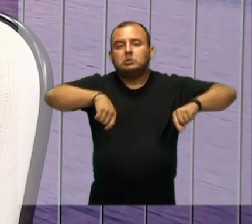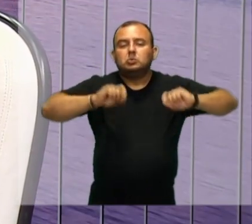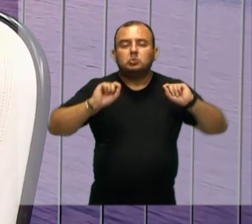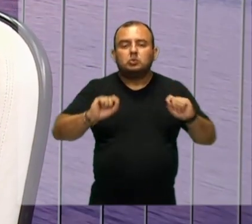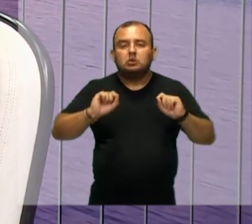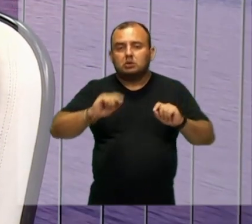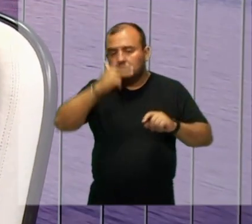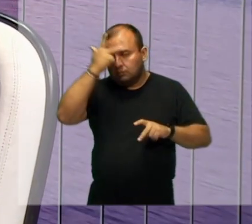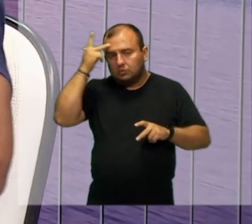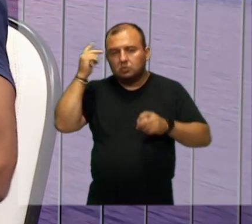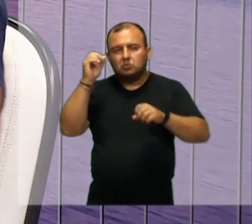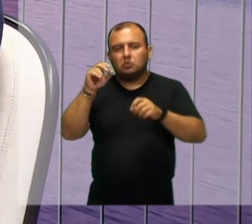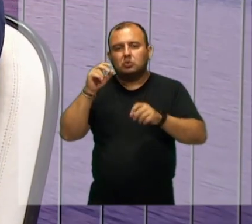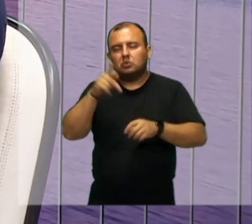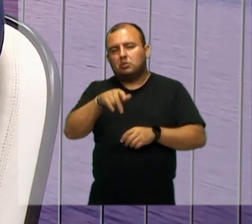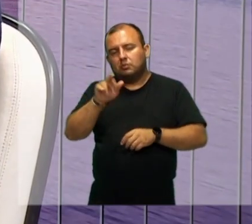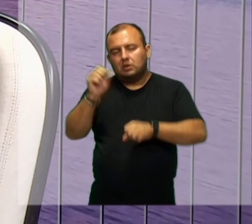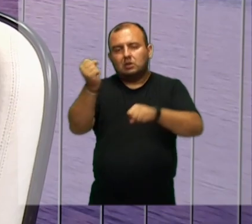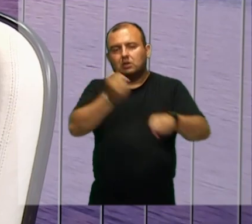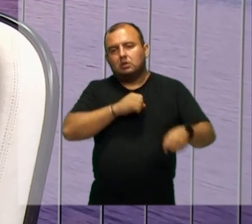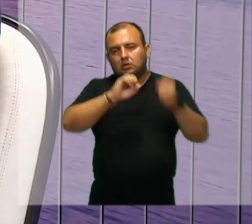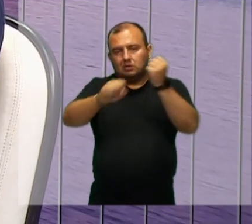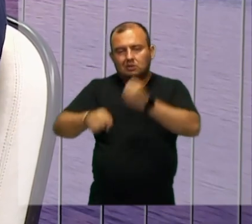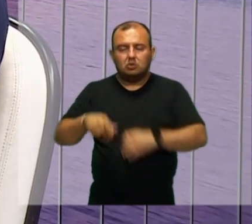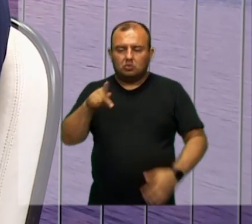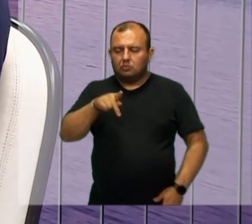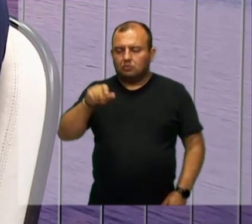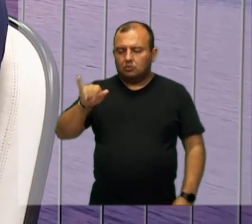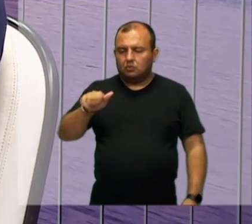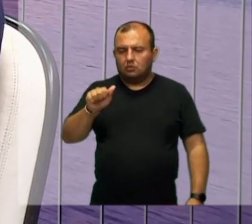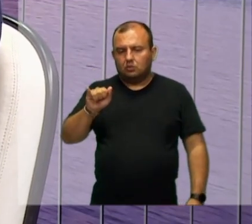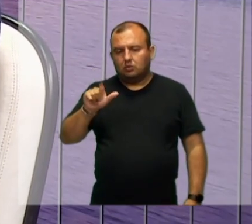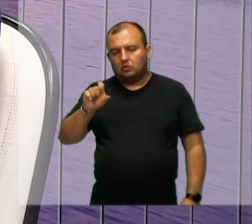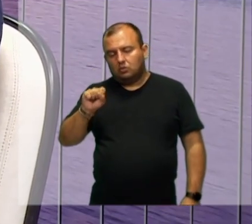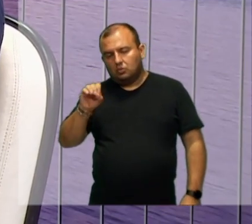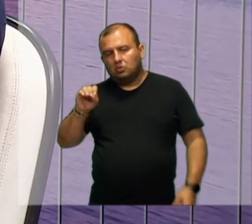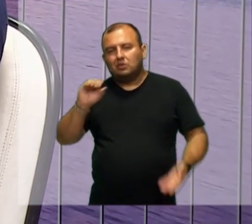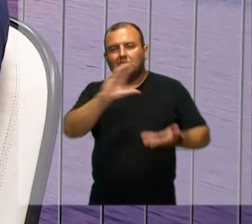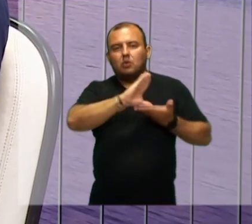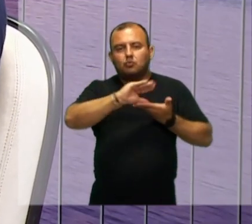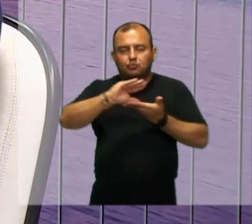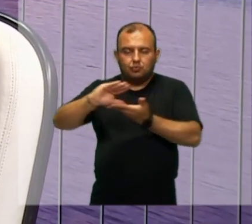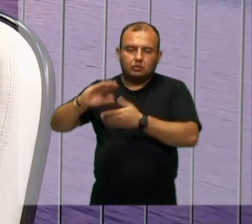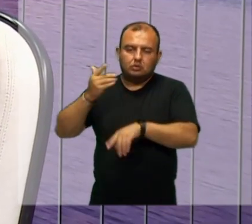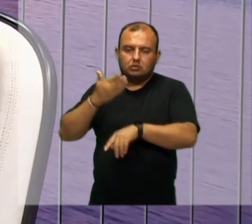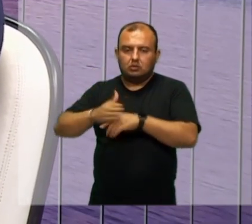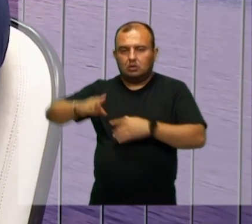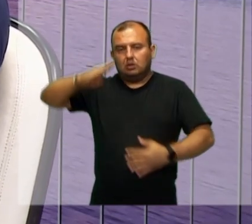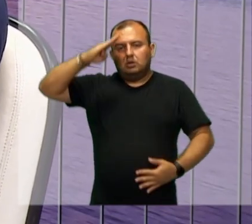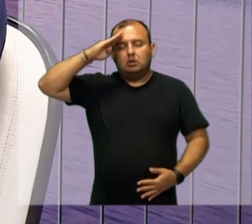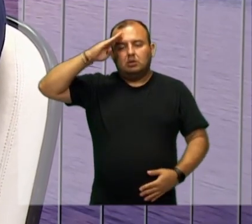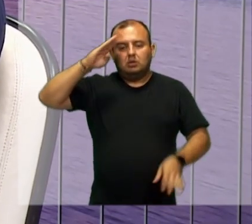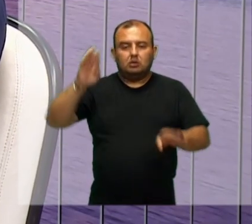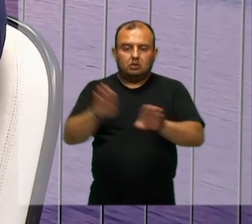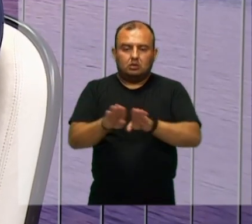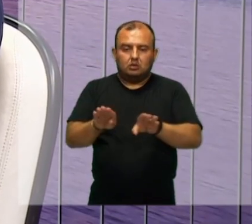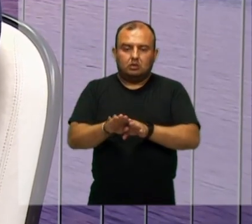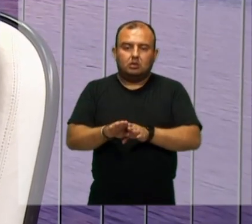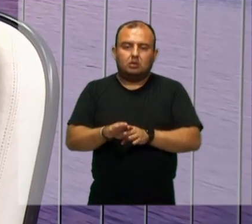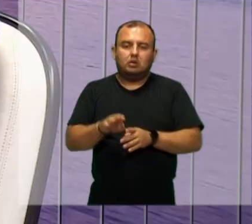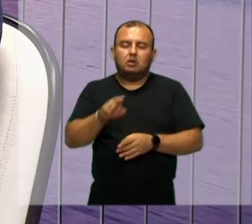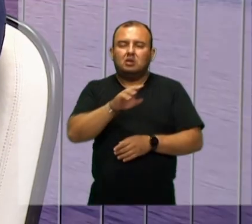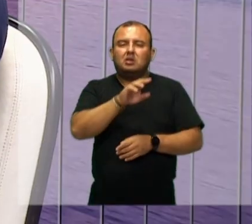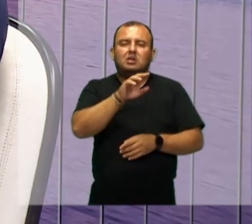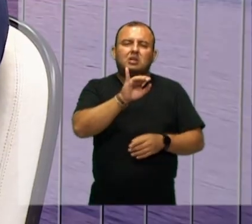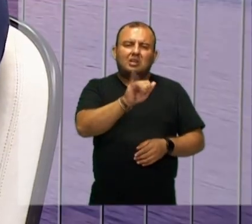de um atleta de paracanoagem. Então, o professor Jason, ele veio da vela, ele era ele é capitão de iates